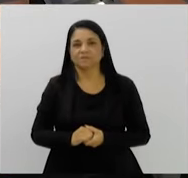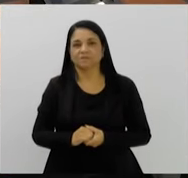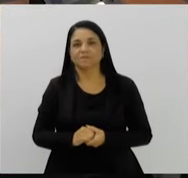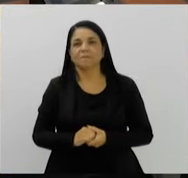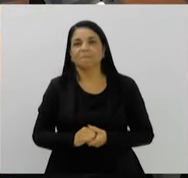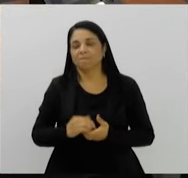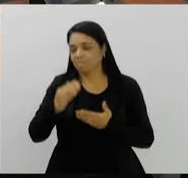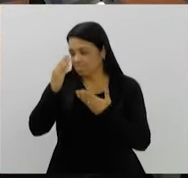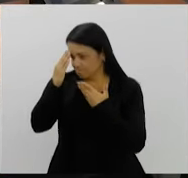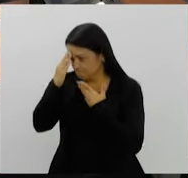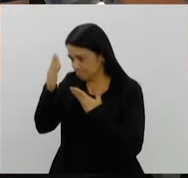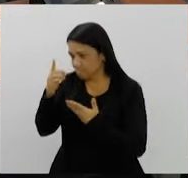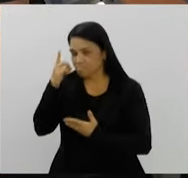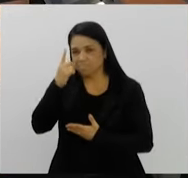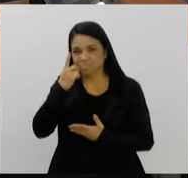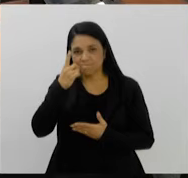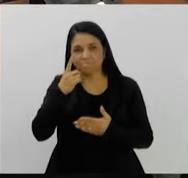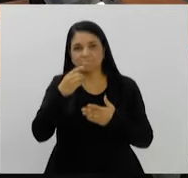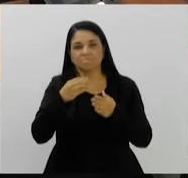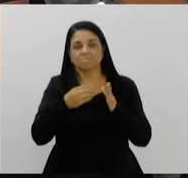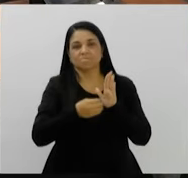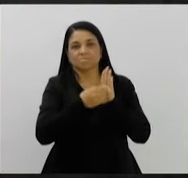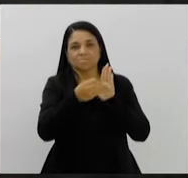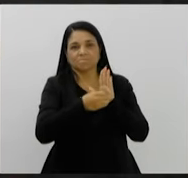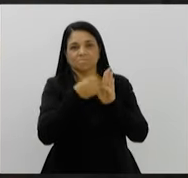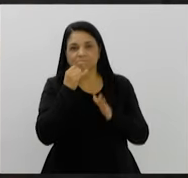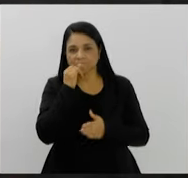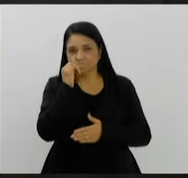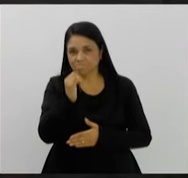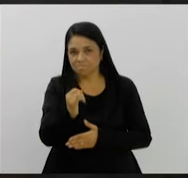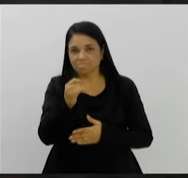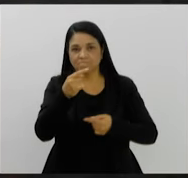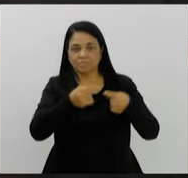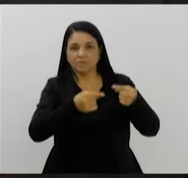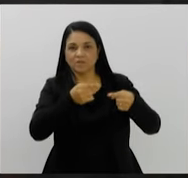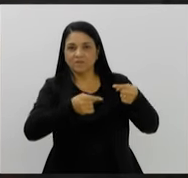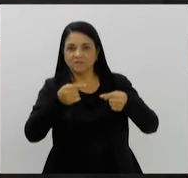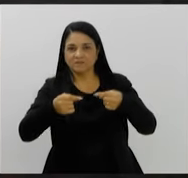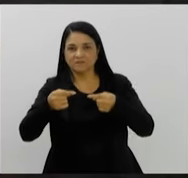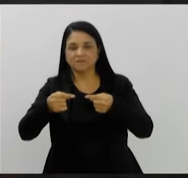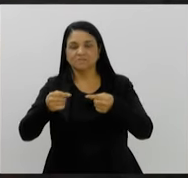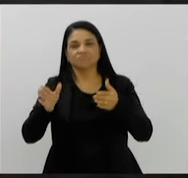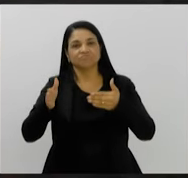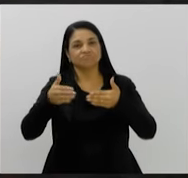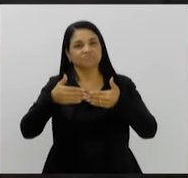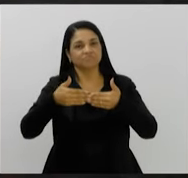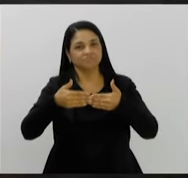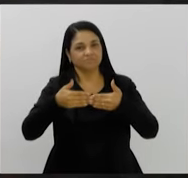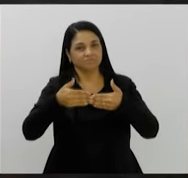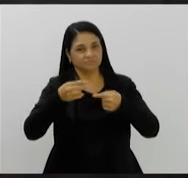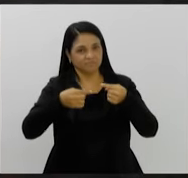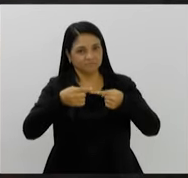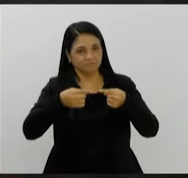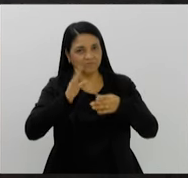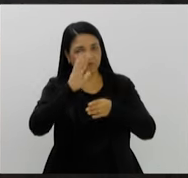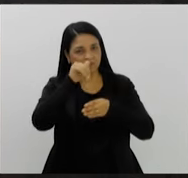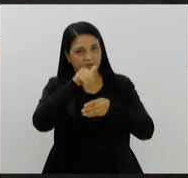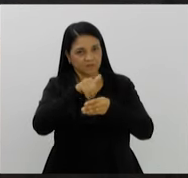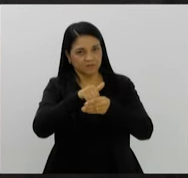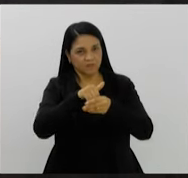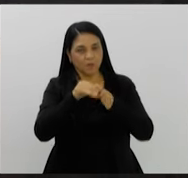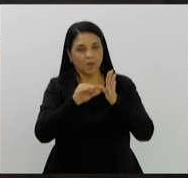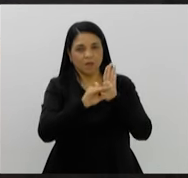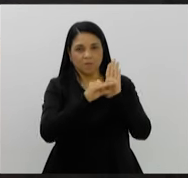excelência Deputado Vinícius com os pareceres emitidos em discussão não havendo Quem Queira discutir encerrada a discussão em votação a